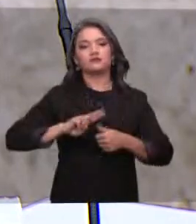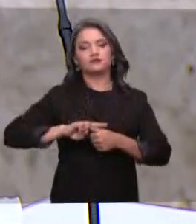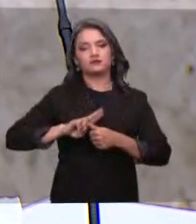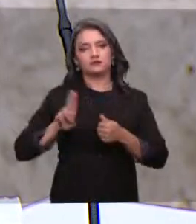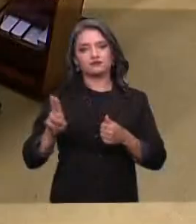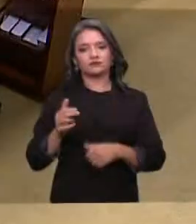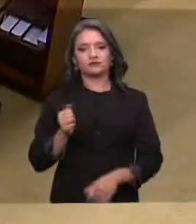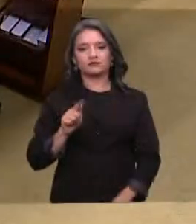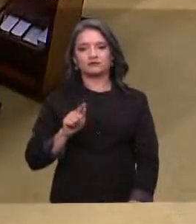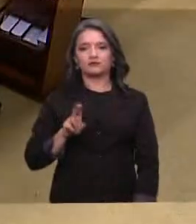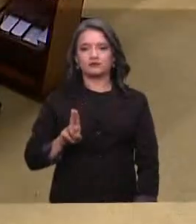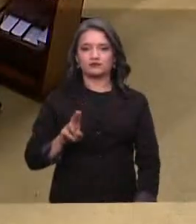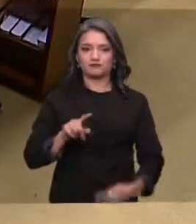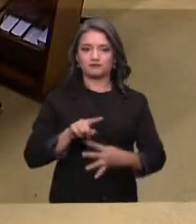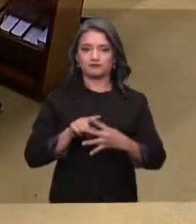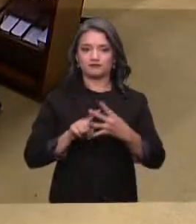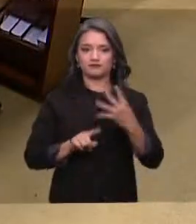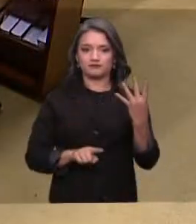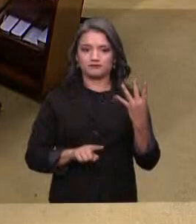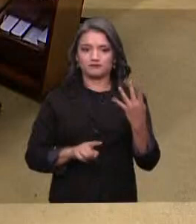União, nas quatro ações.